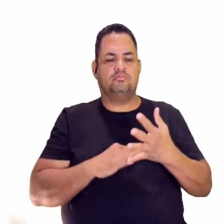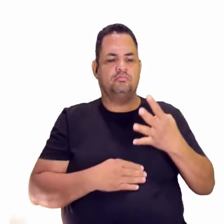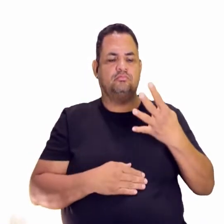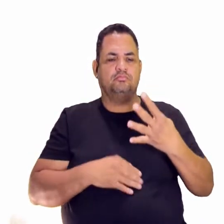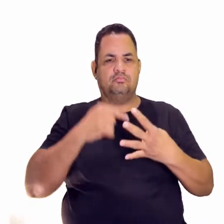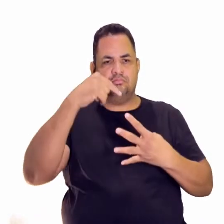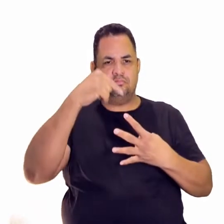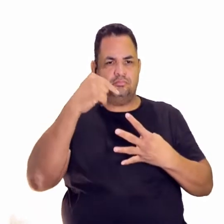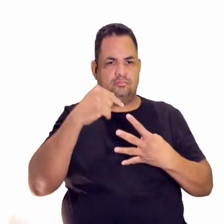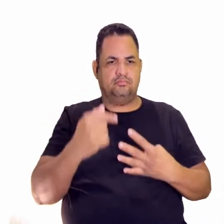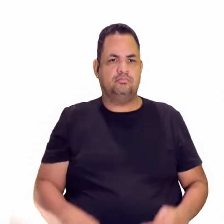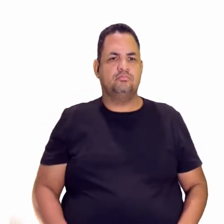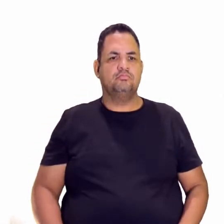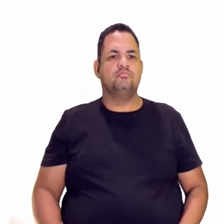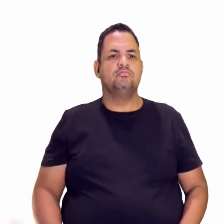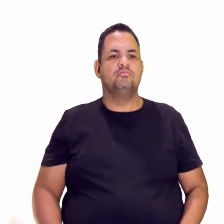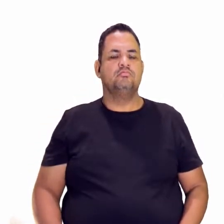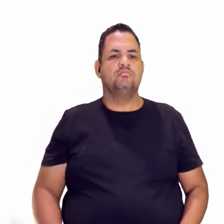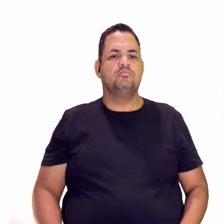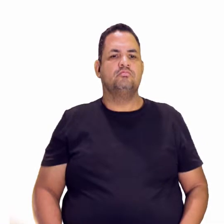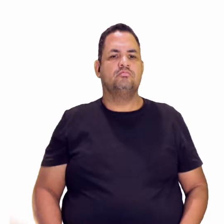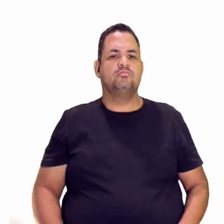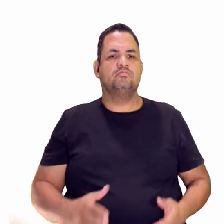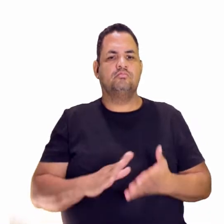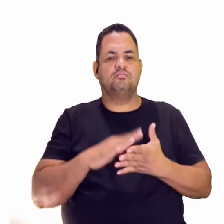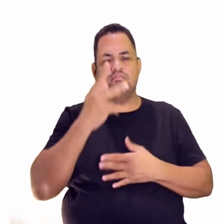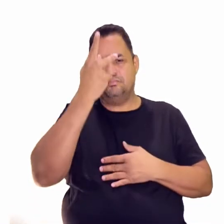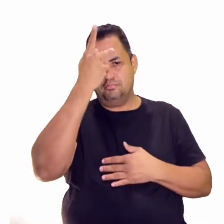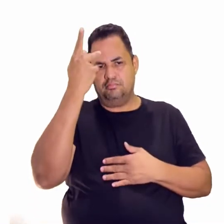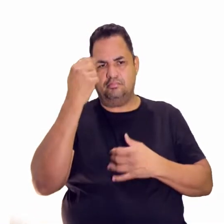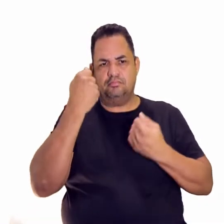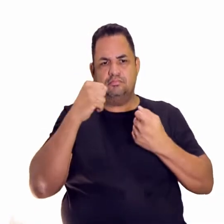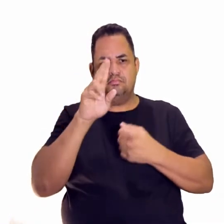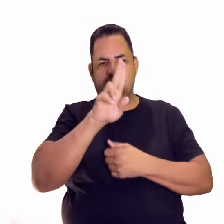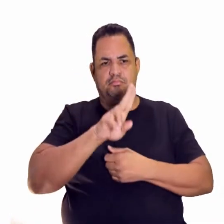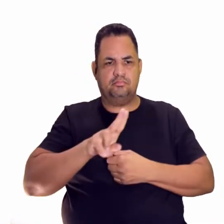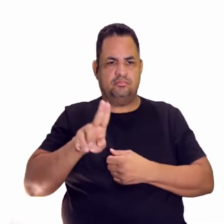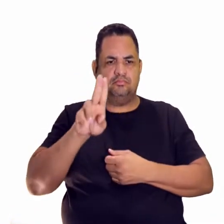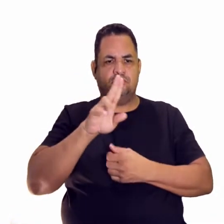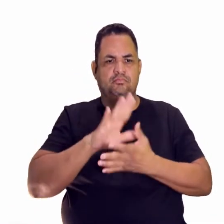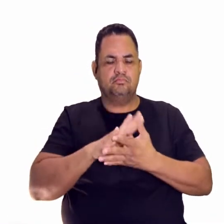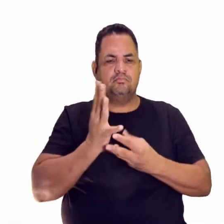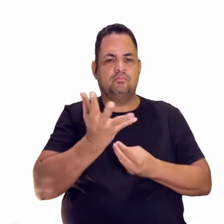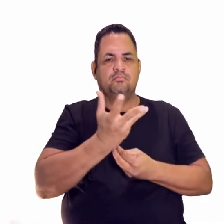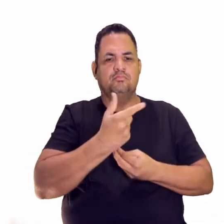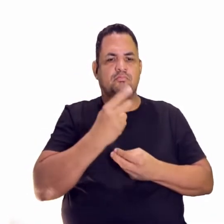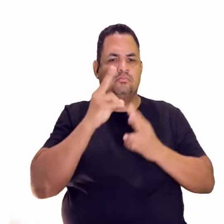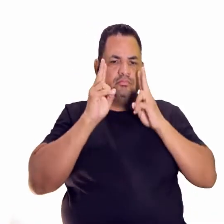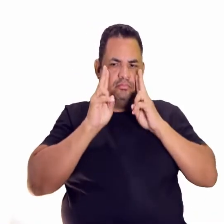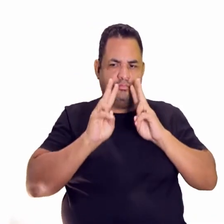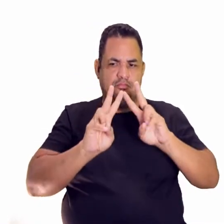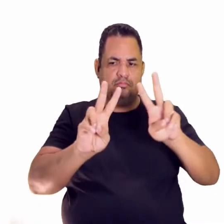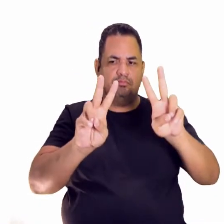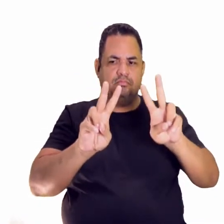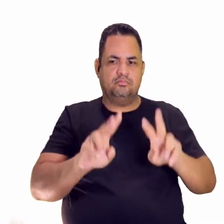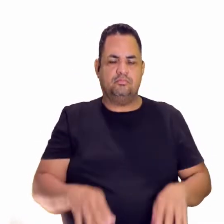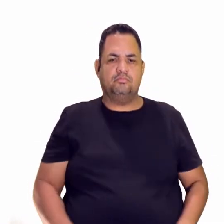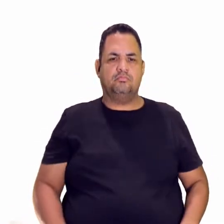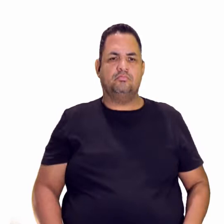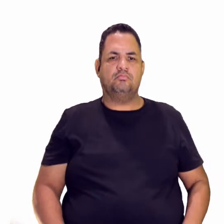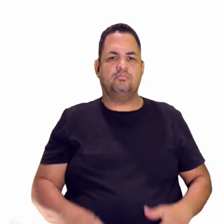categorias. Quer dizer, a pessoa pode usar esse tipo de arte totalmente visual, né,